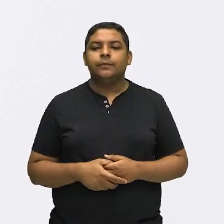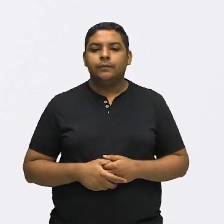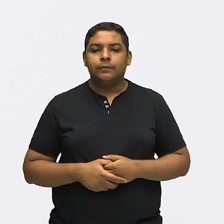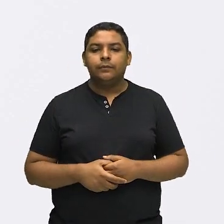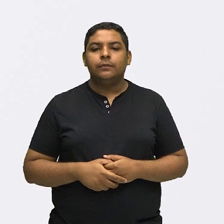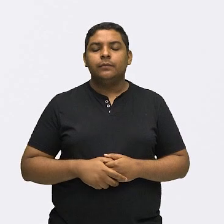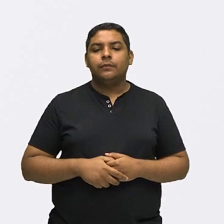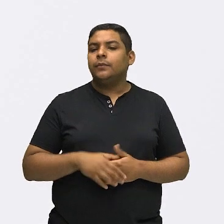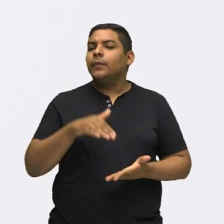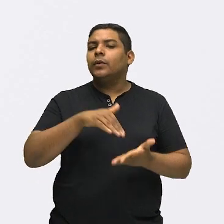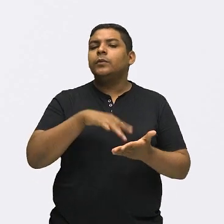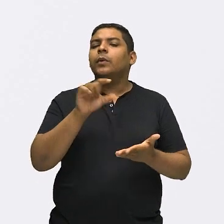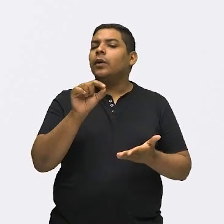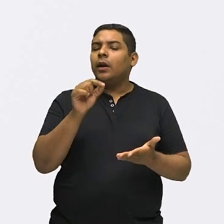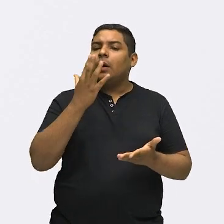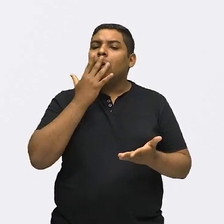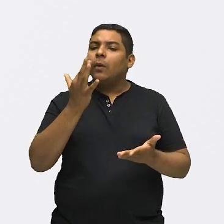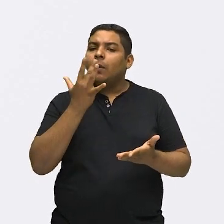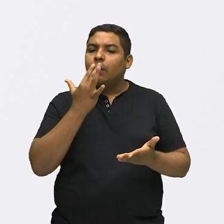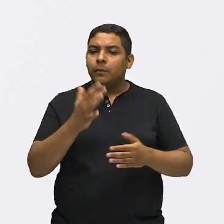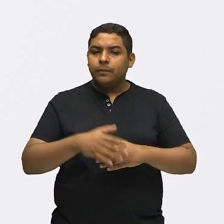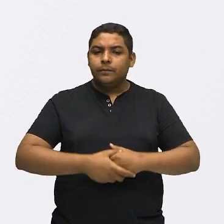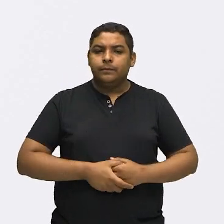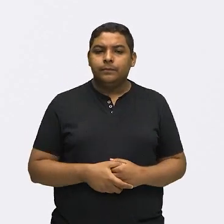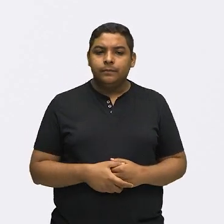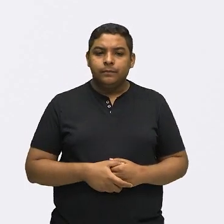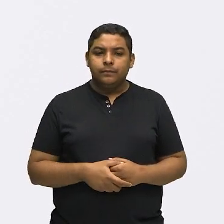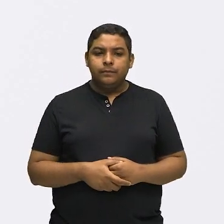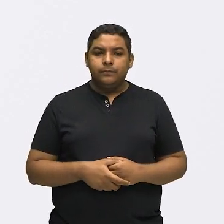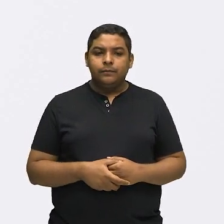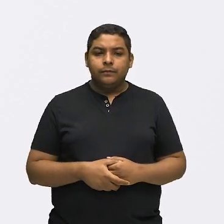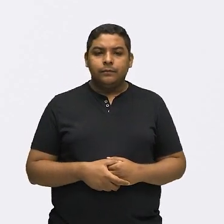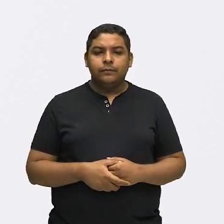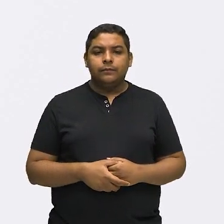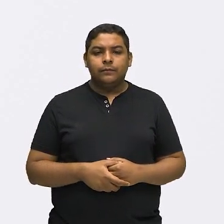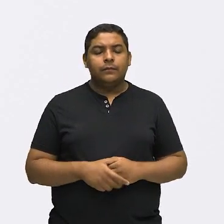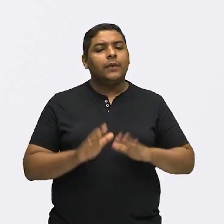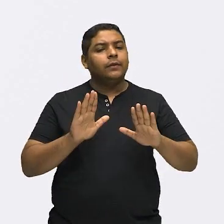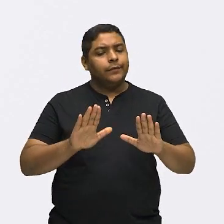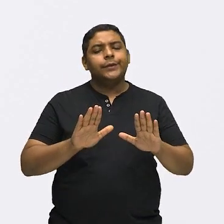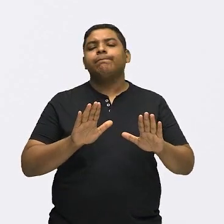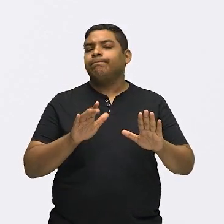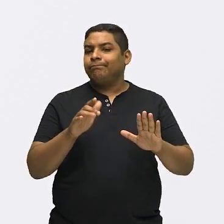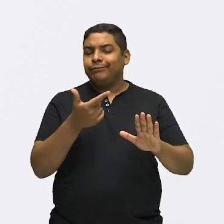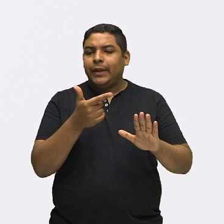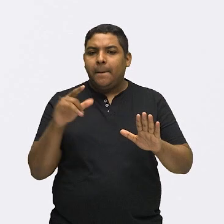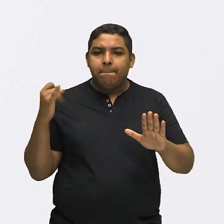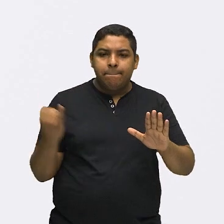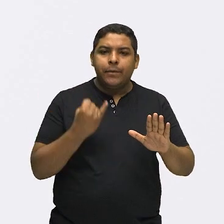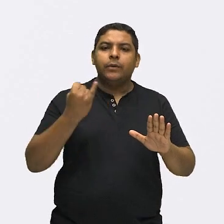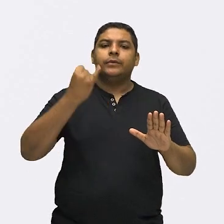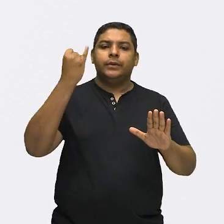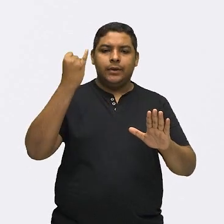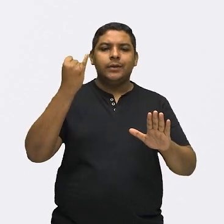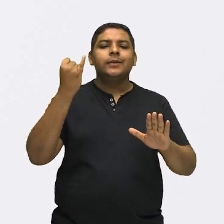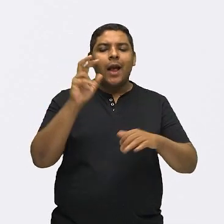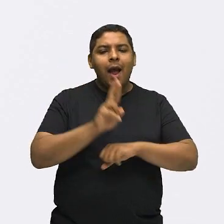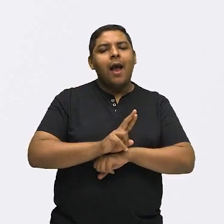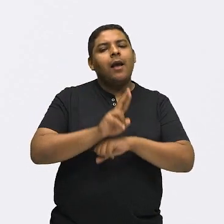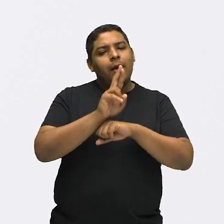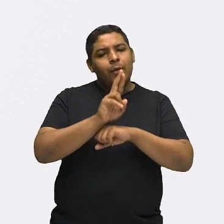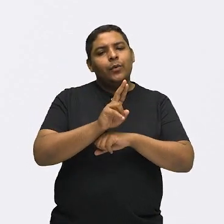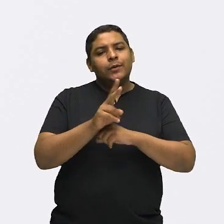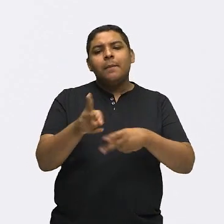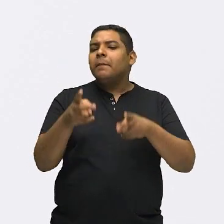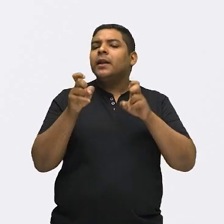é a cor. Então, são esses elementos gráficos. Muitas vezes, não damos a devida importância a esses recursos,